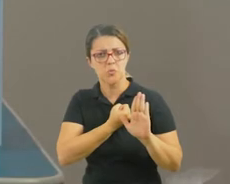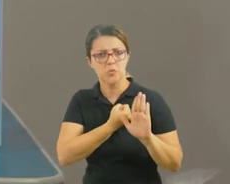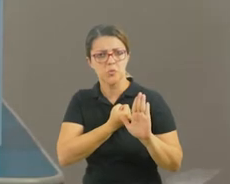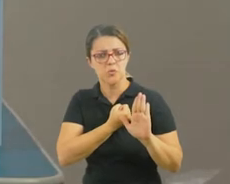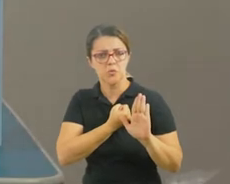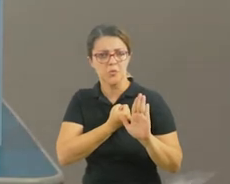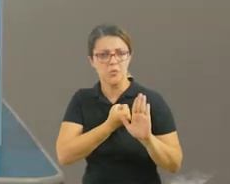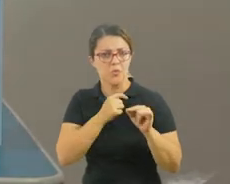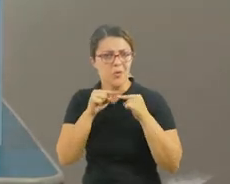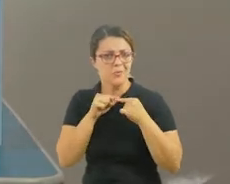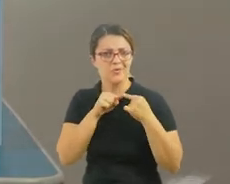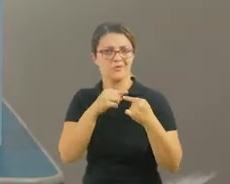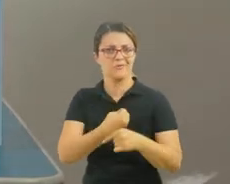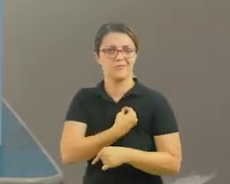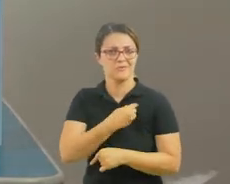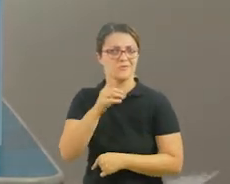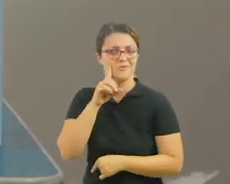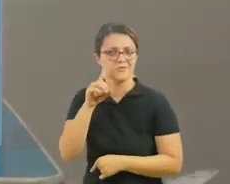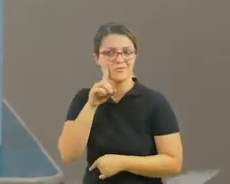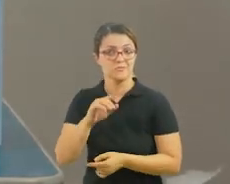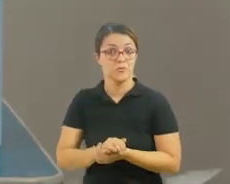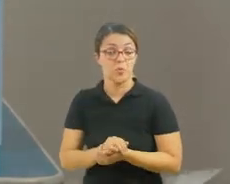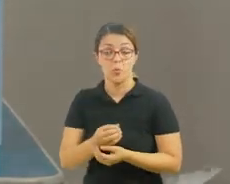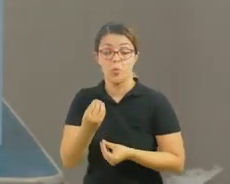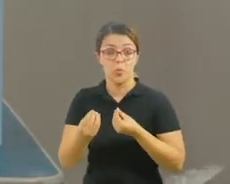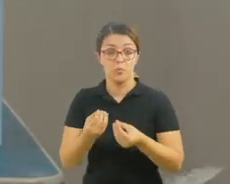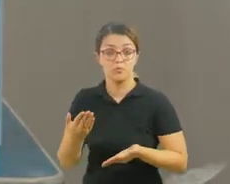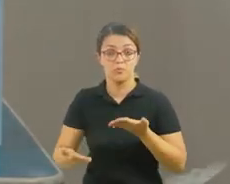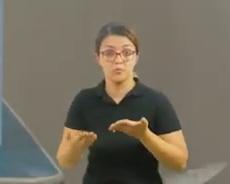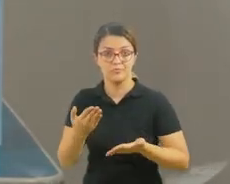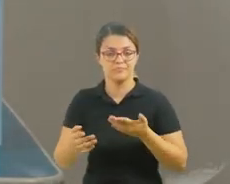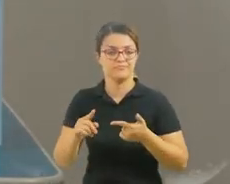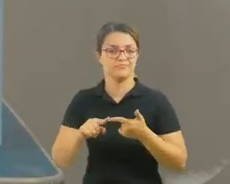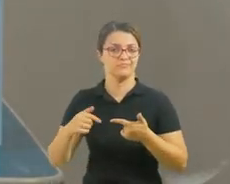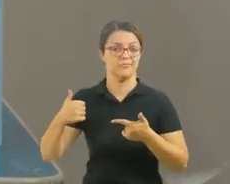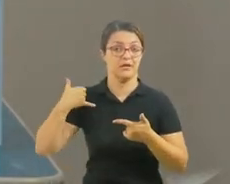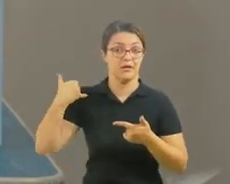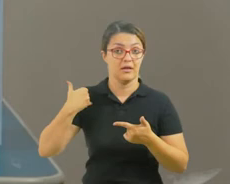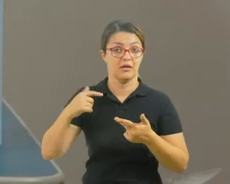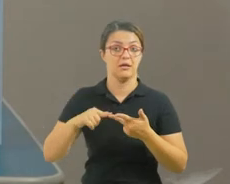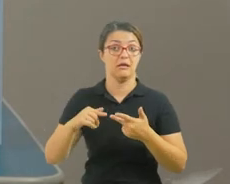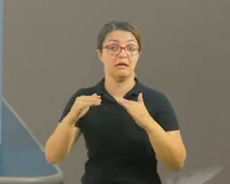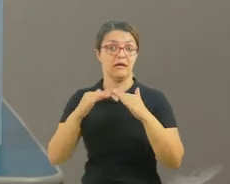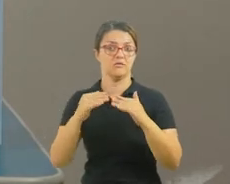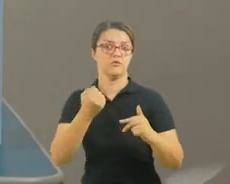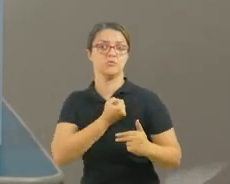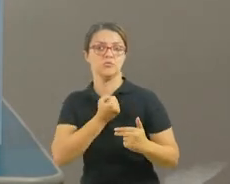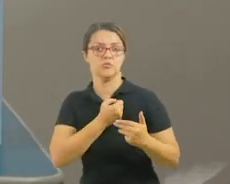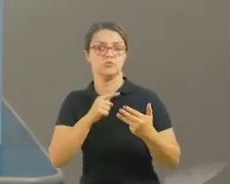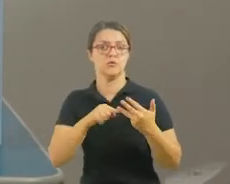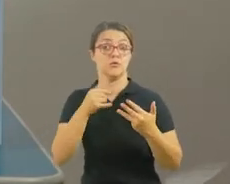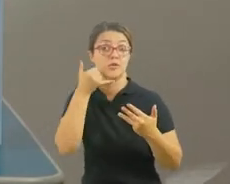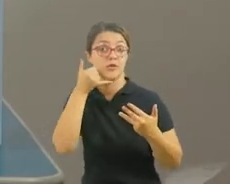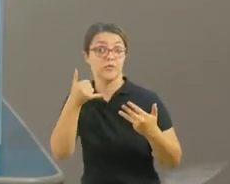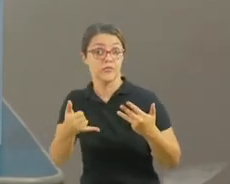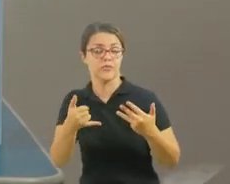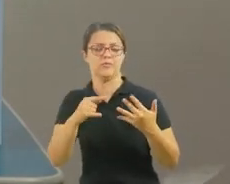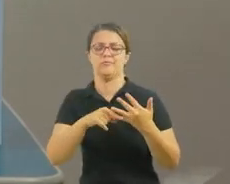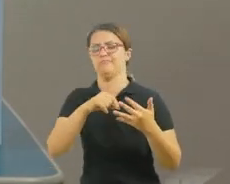faz parte da sua rotina diária, como seu peso, sua idade, número da sua